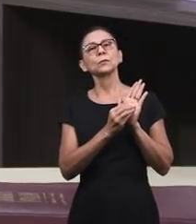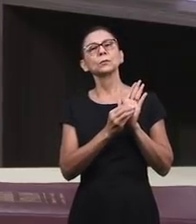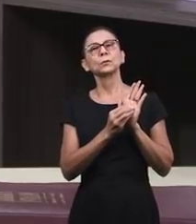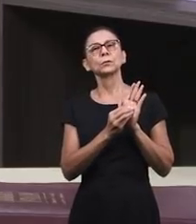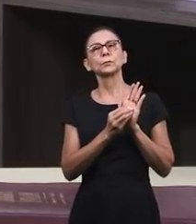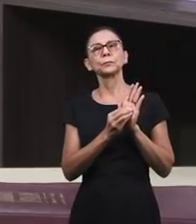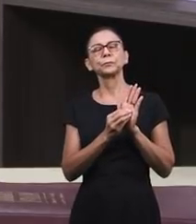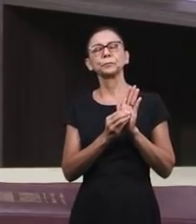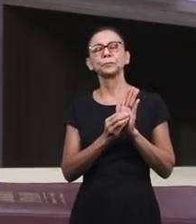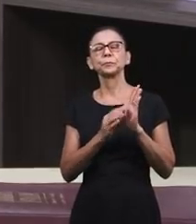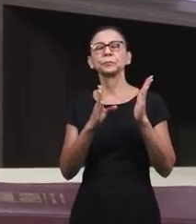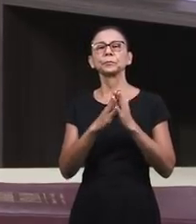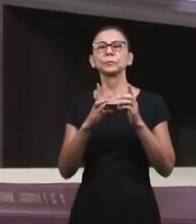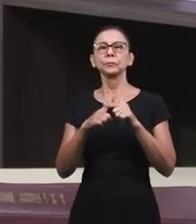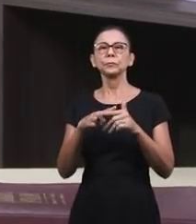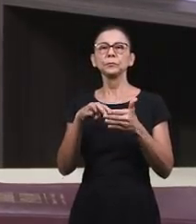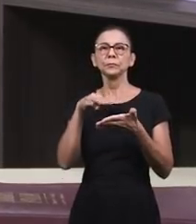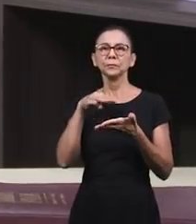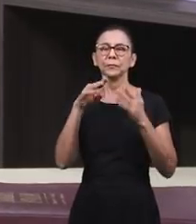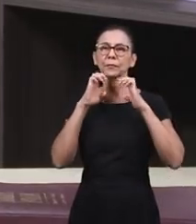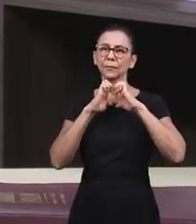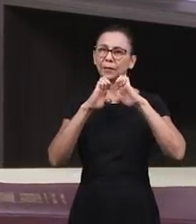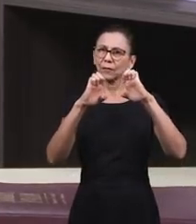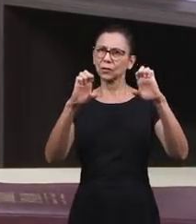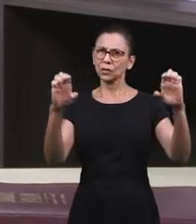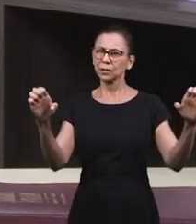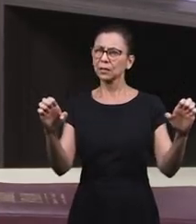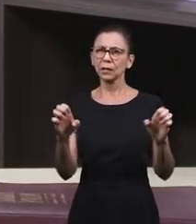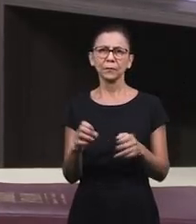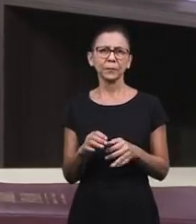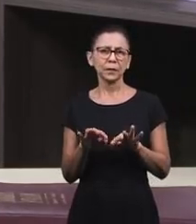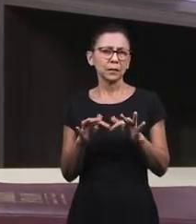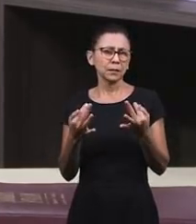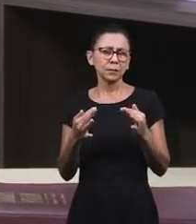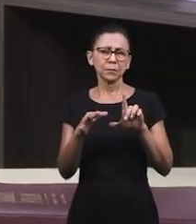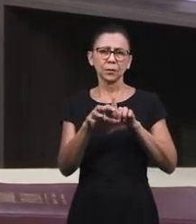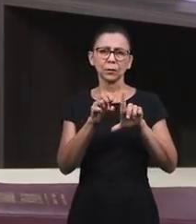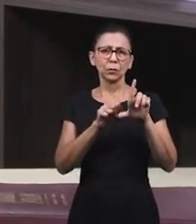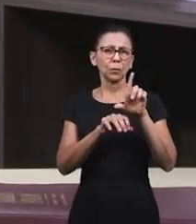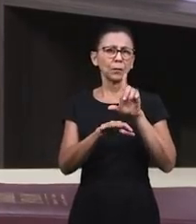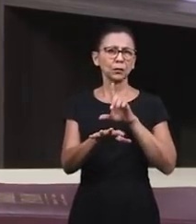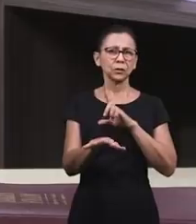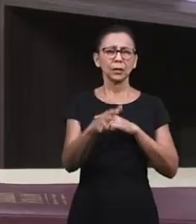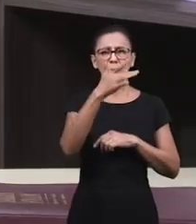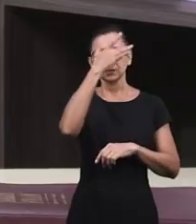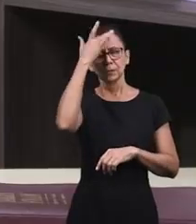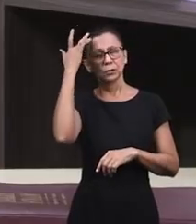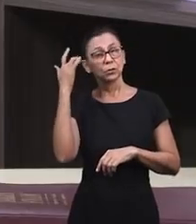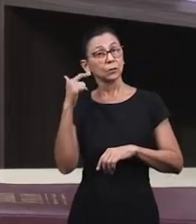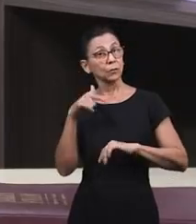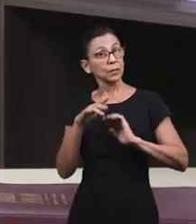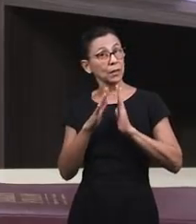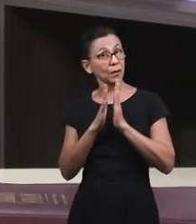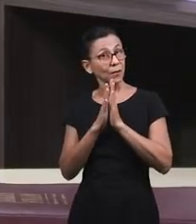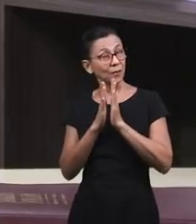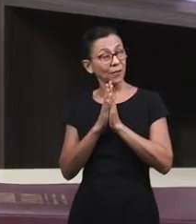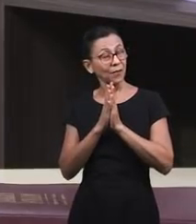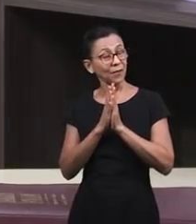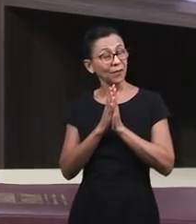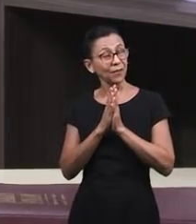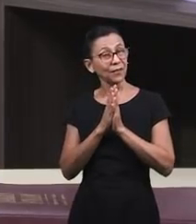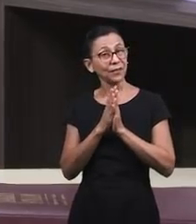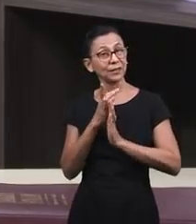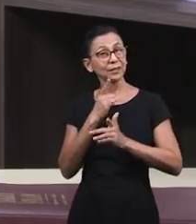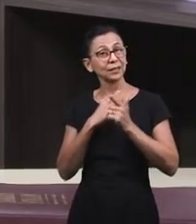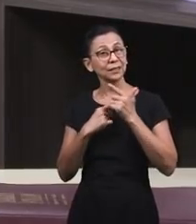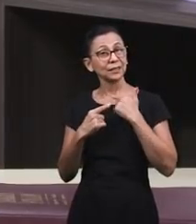para evangelizar. É só compartilhar com as pessoas que você gosta, com as pessoas pelas quais você está orando e que você deseja